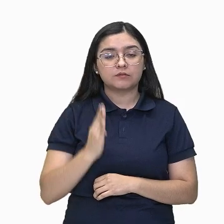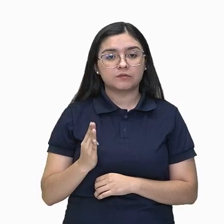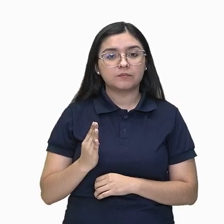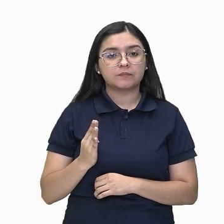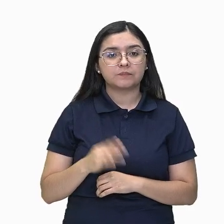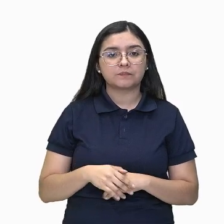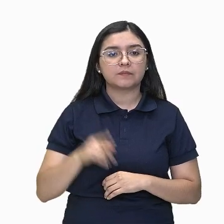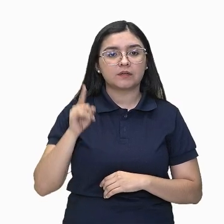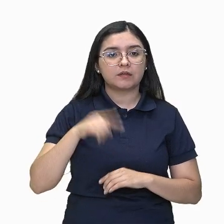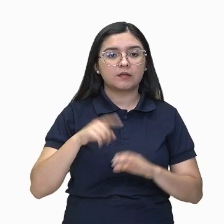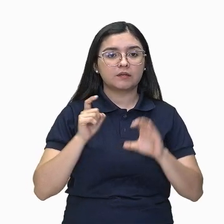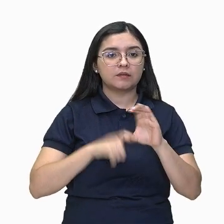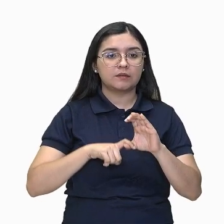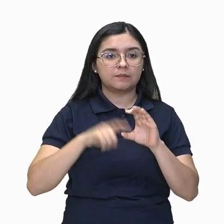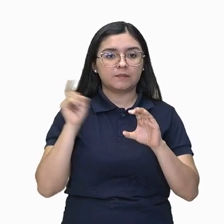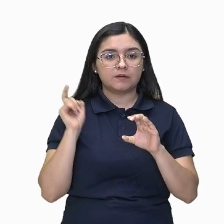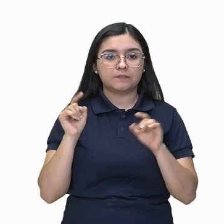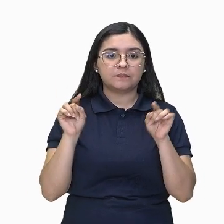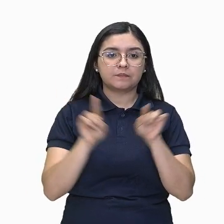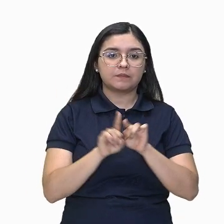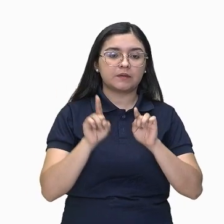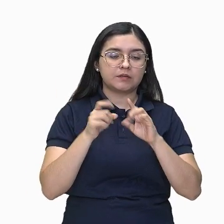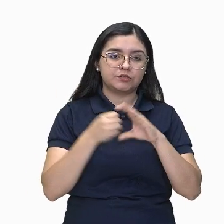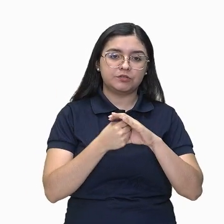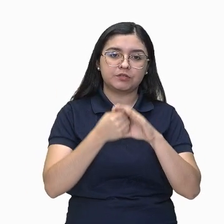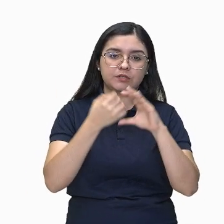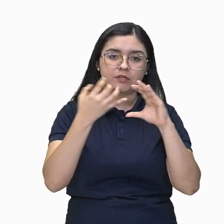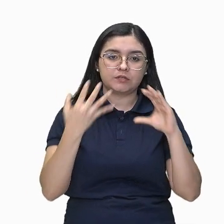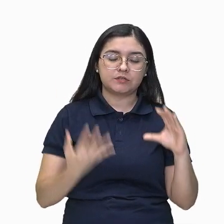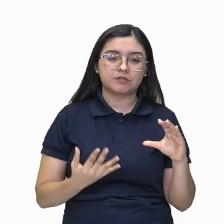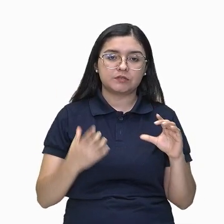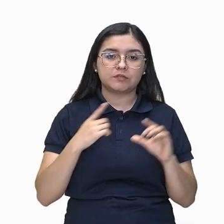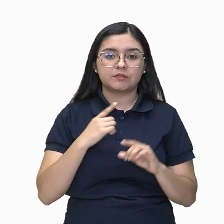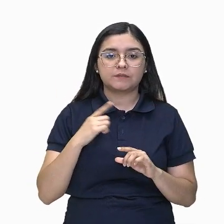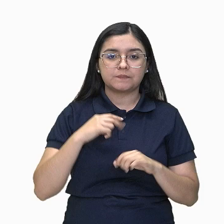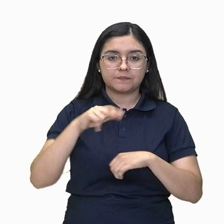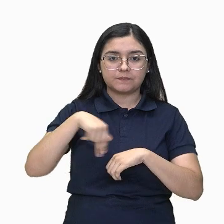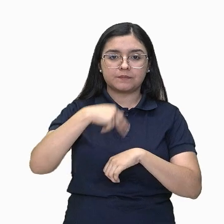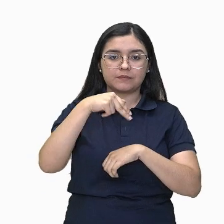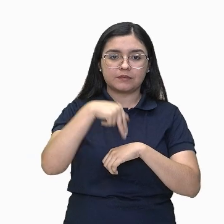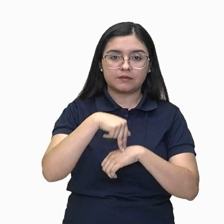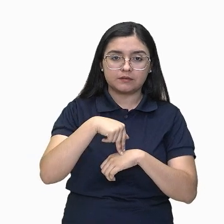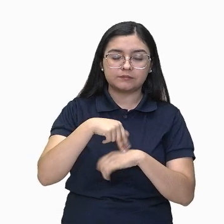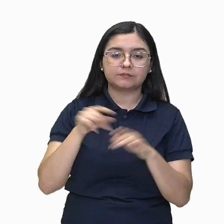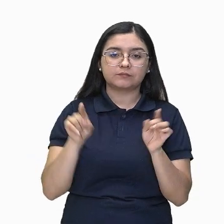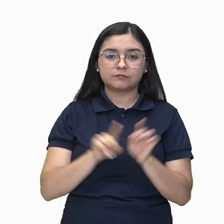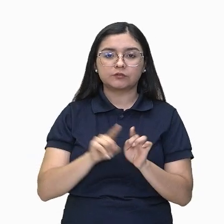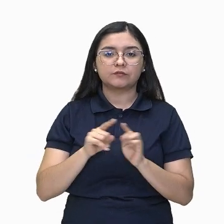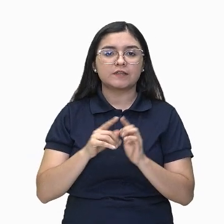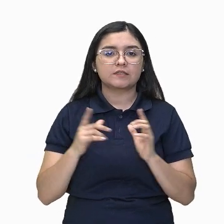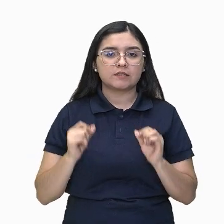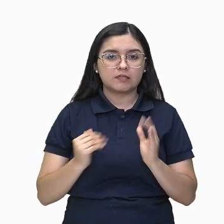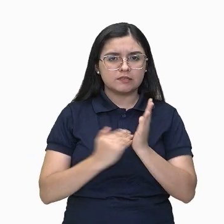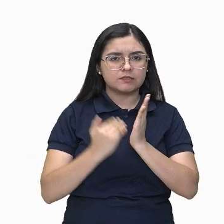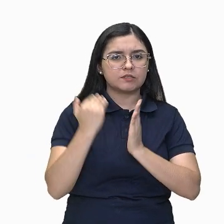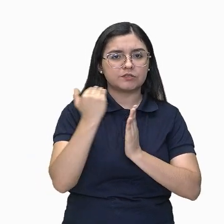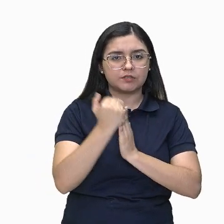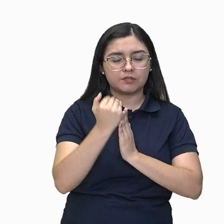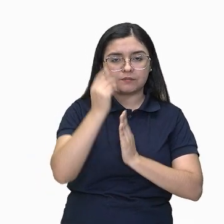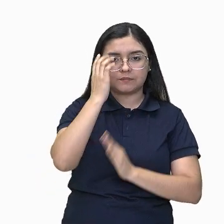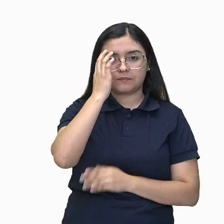a independência. Temos aí as características nacionalismo ufanista, ou seja, tudo vai ser exagerado. É um